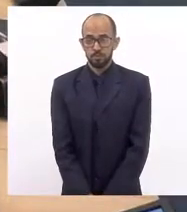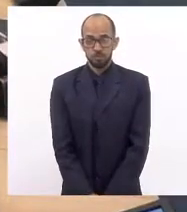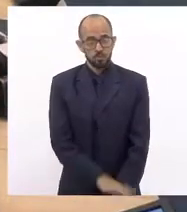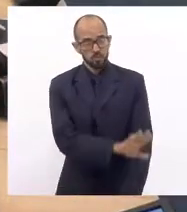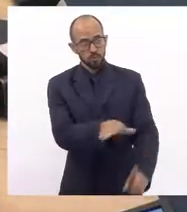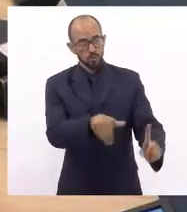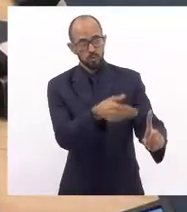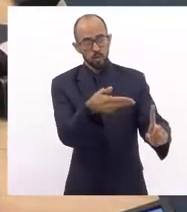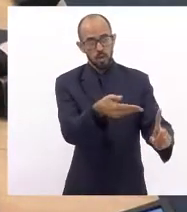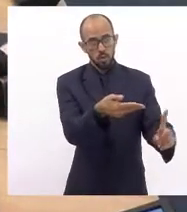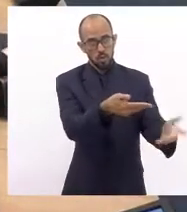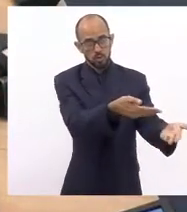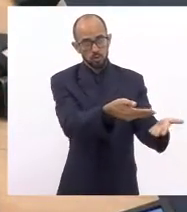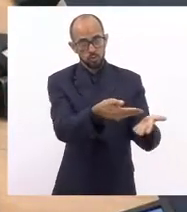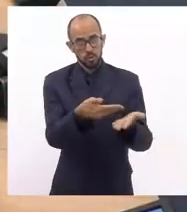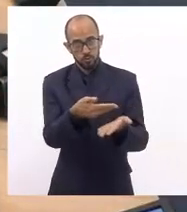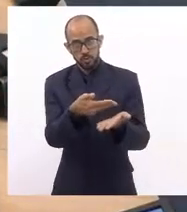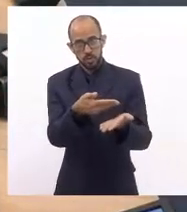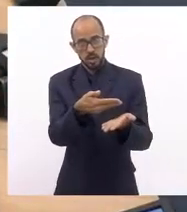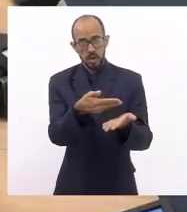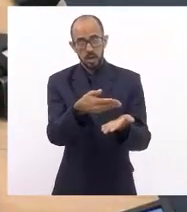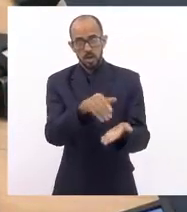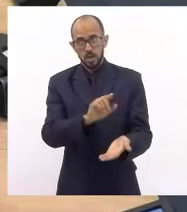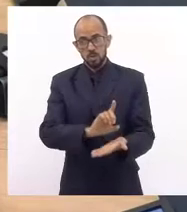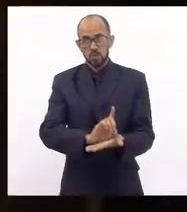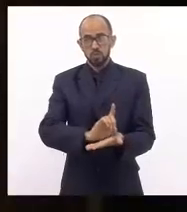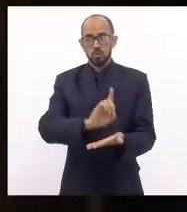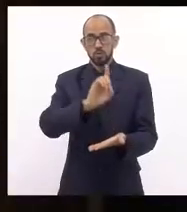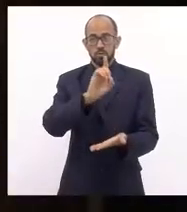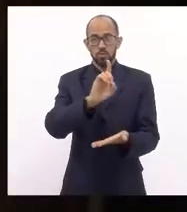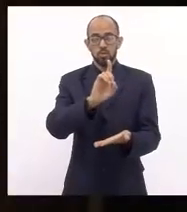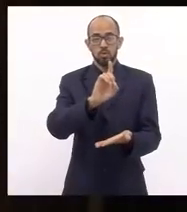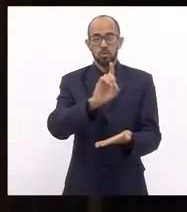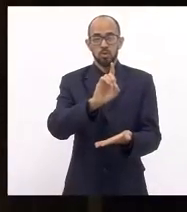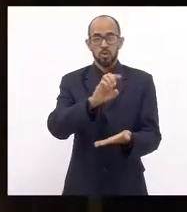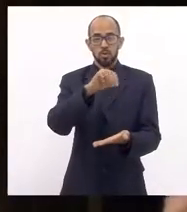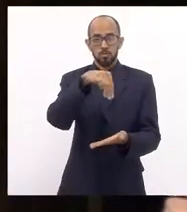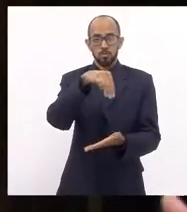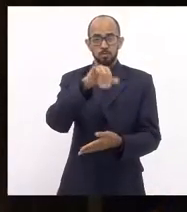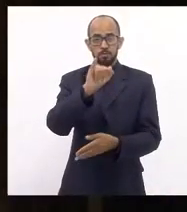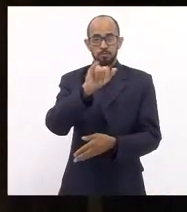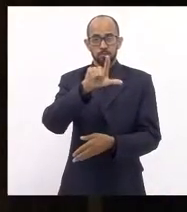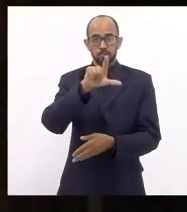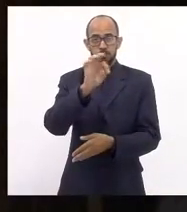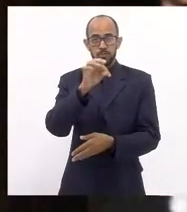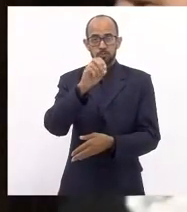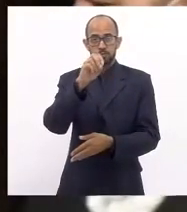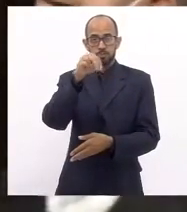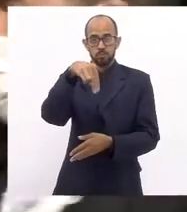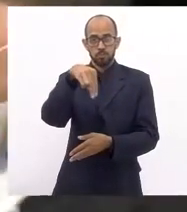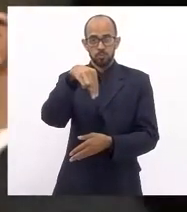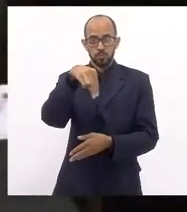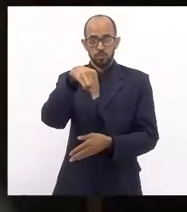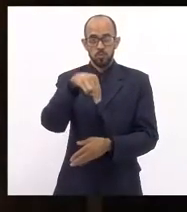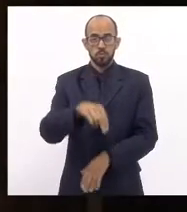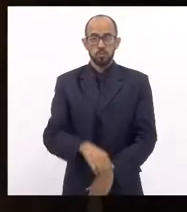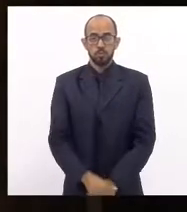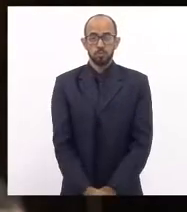Tenho a honra de chamar o excelentíssimo doutor Milton André Santos